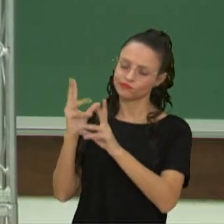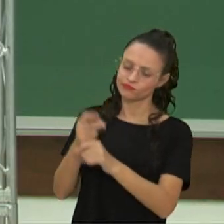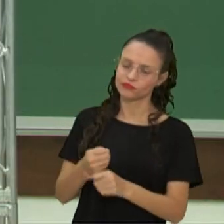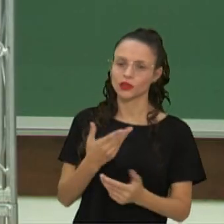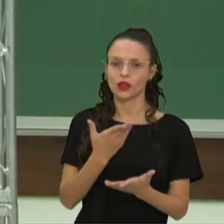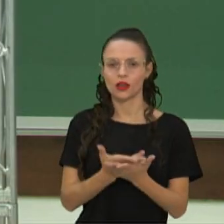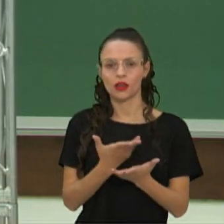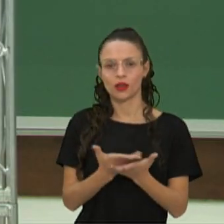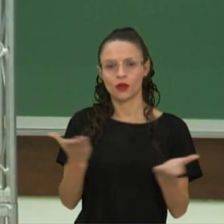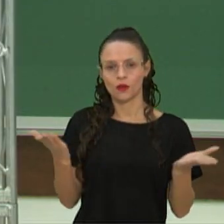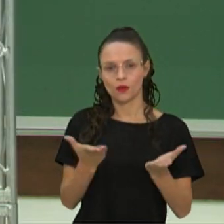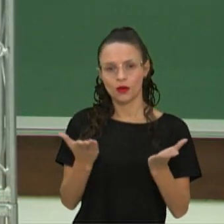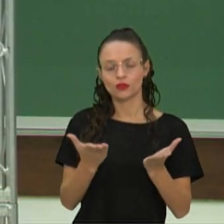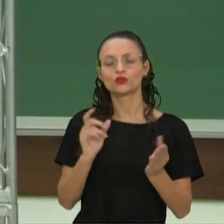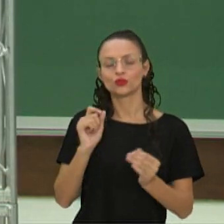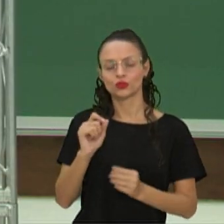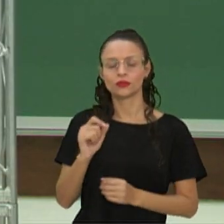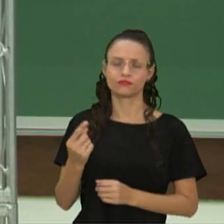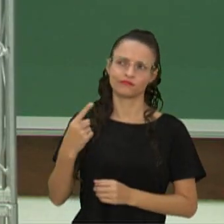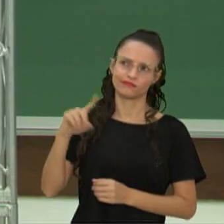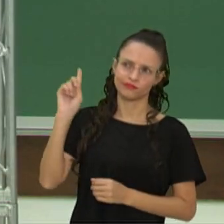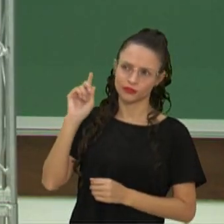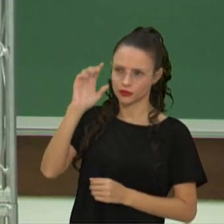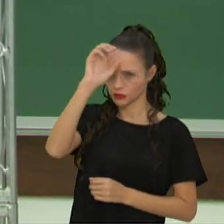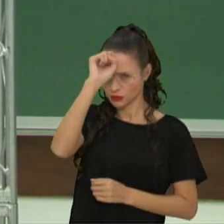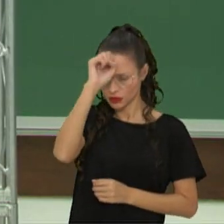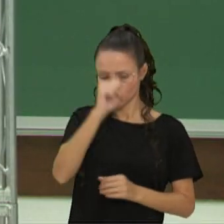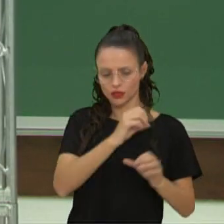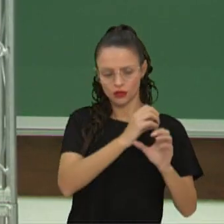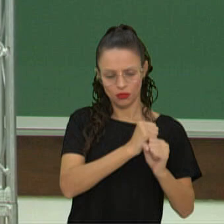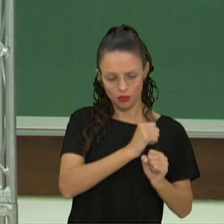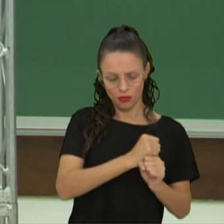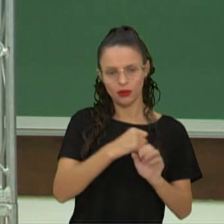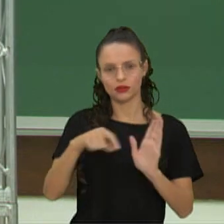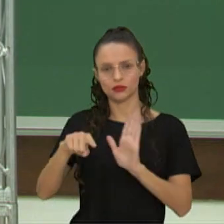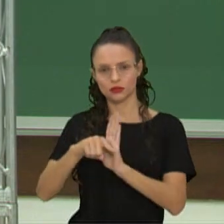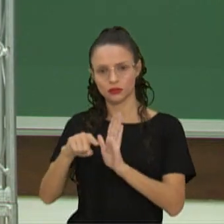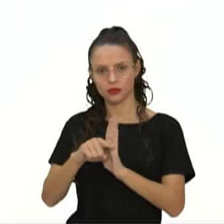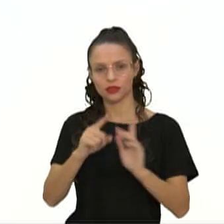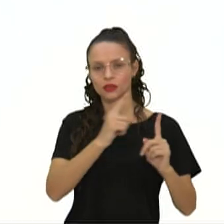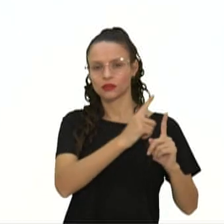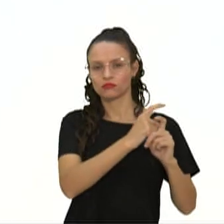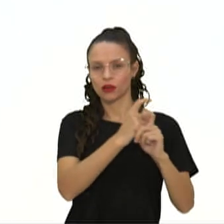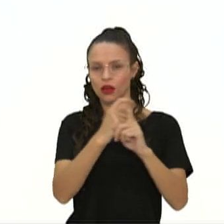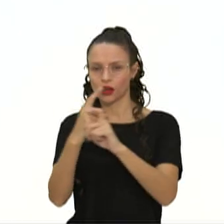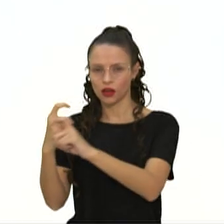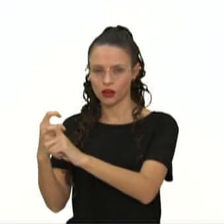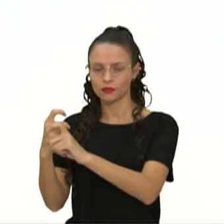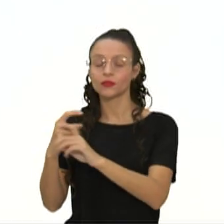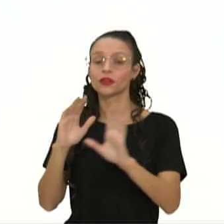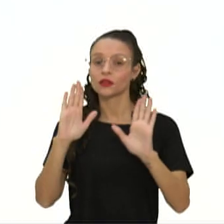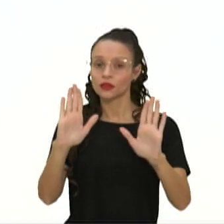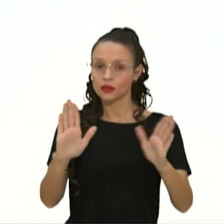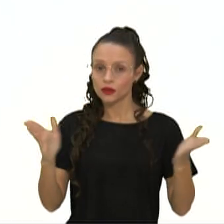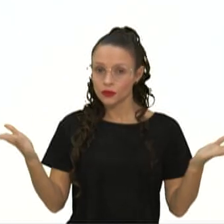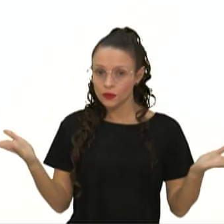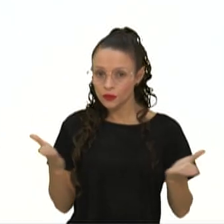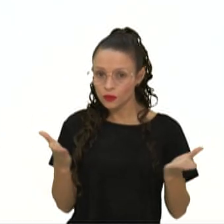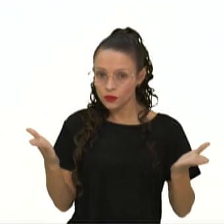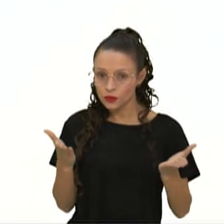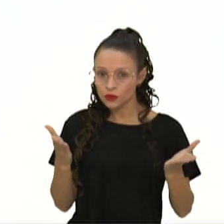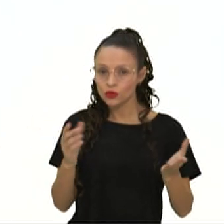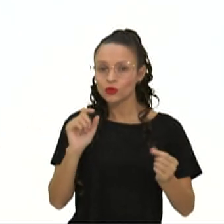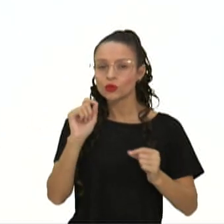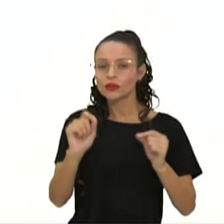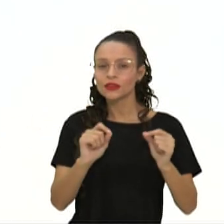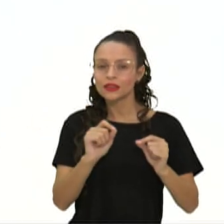hoje? Nós retomamos adição e subtração de polinômios, tá? Importante você pensar que hoje nós vimos um algoritmo,